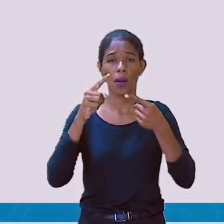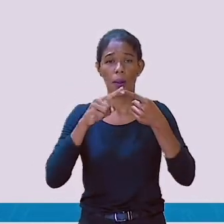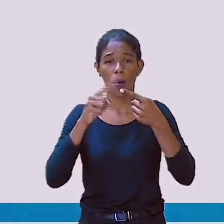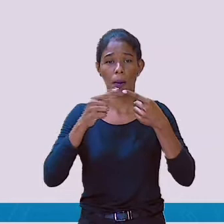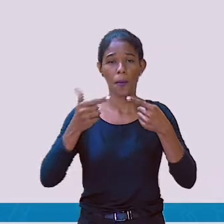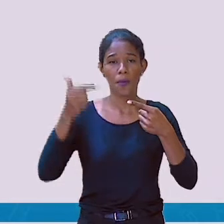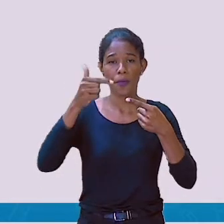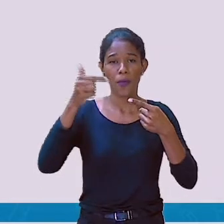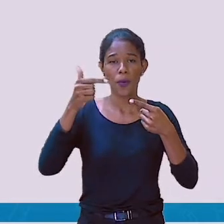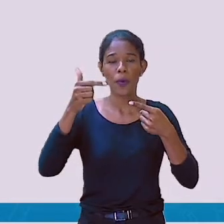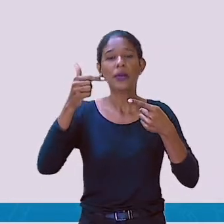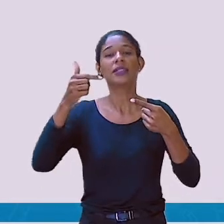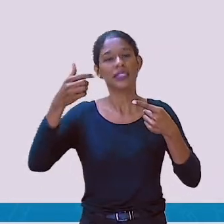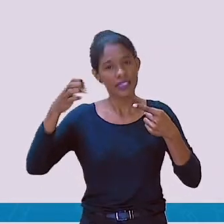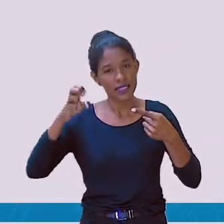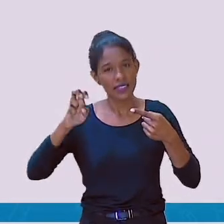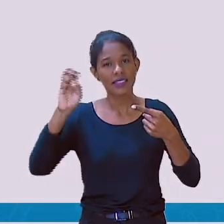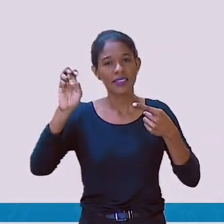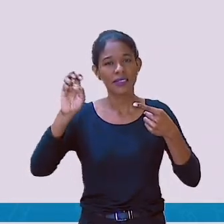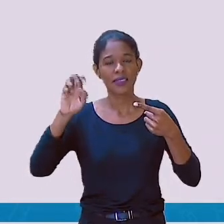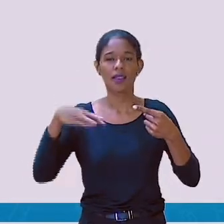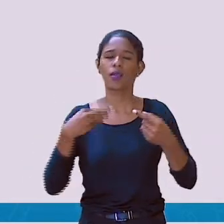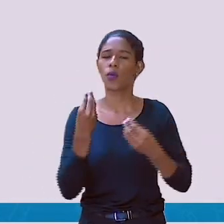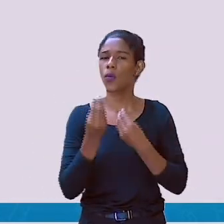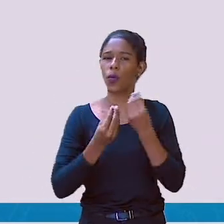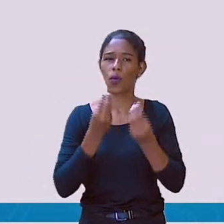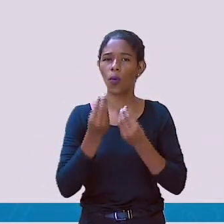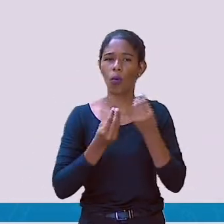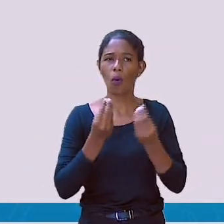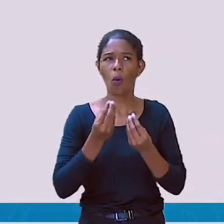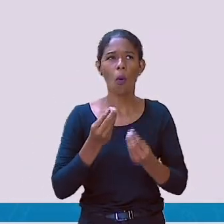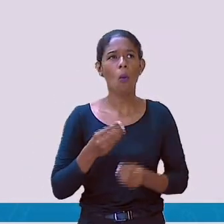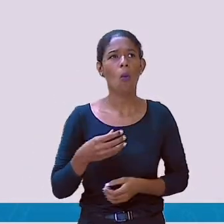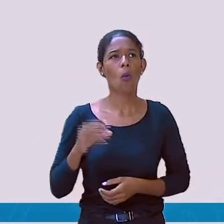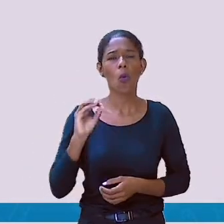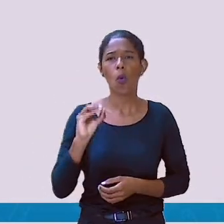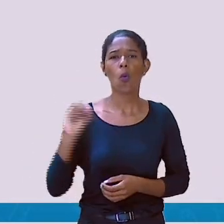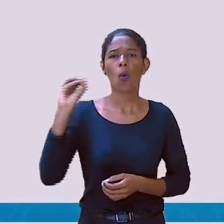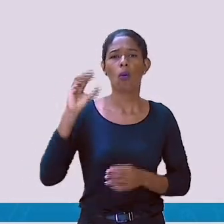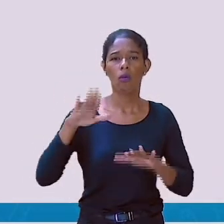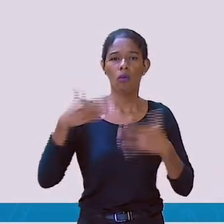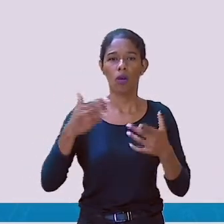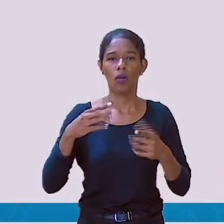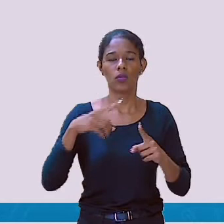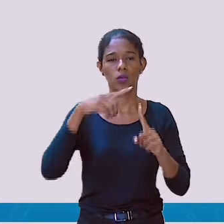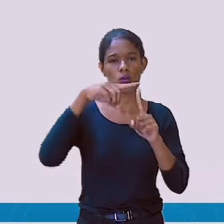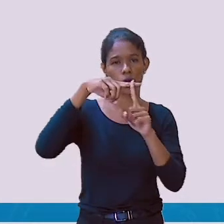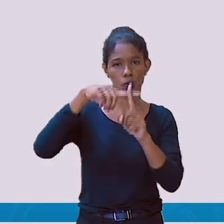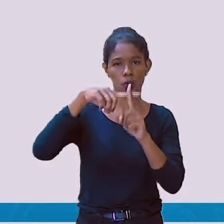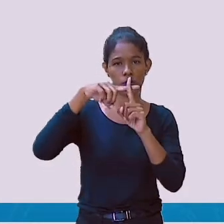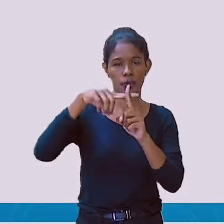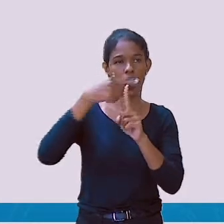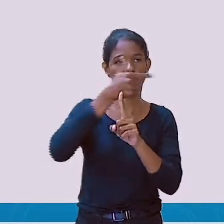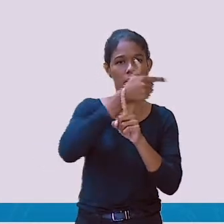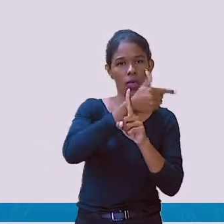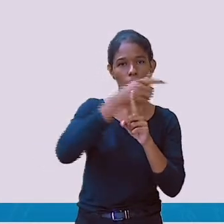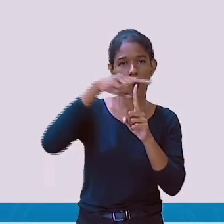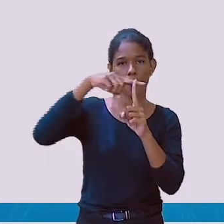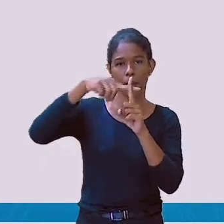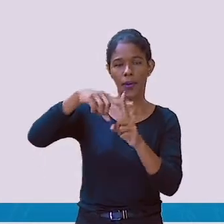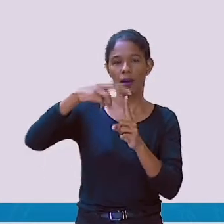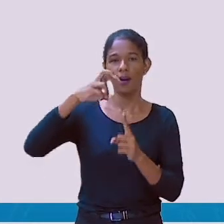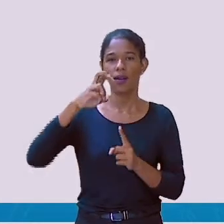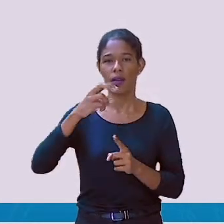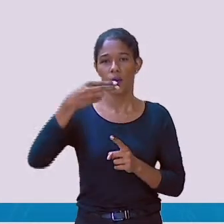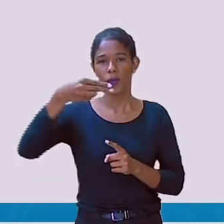deste monômio? Eu vou somar 2 mais 5, que é igual a 7. Então, esse monômio